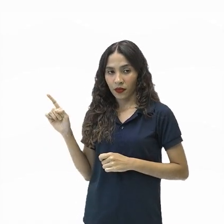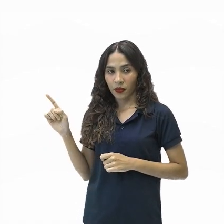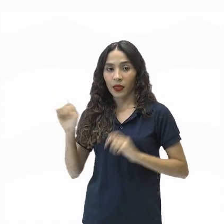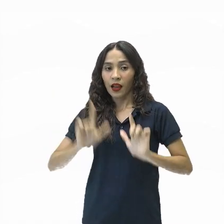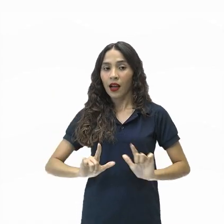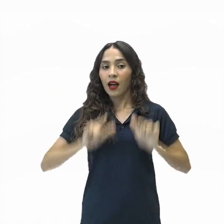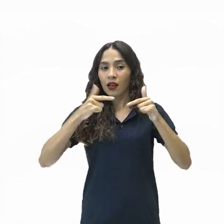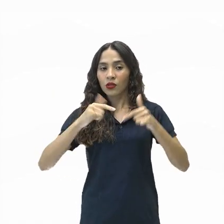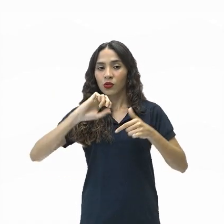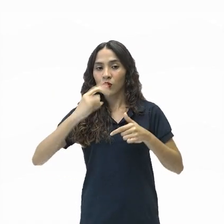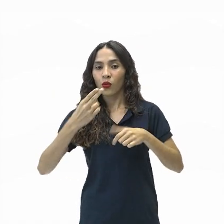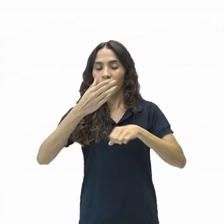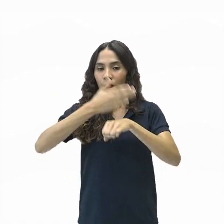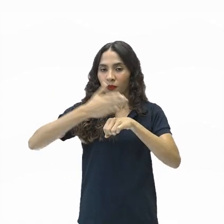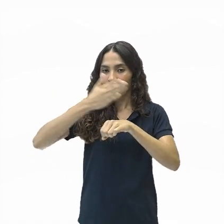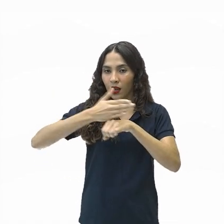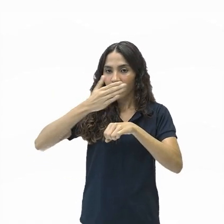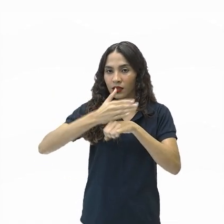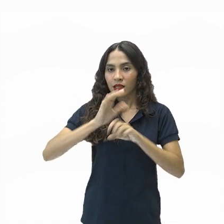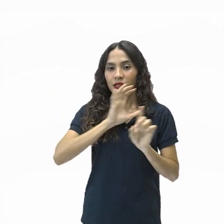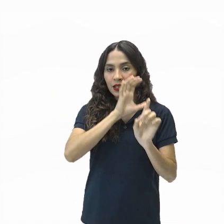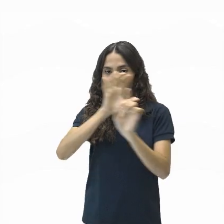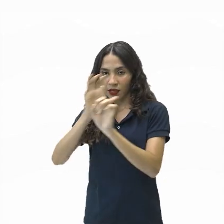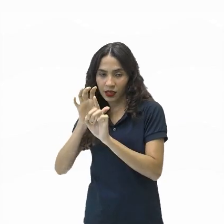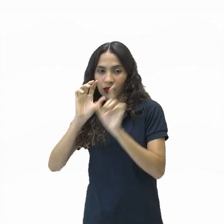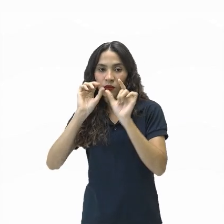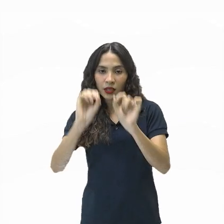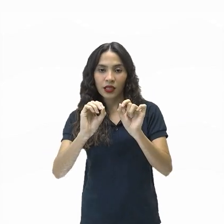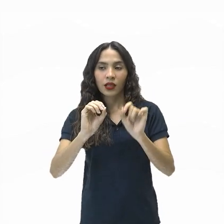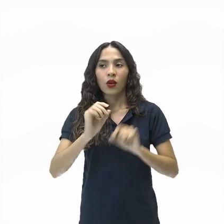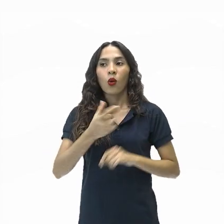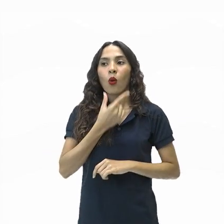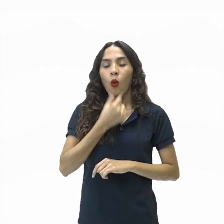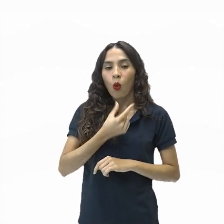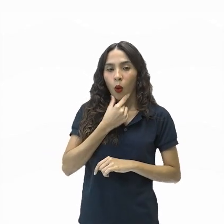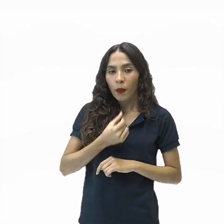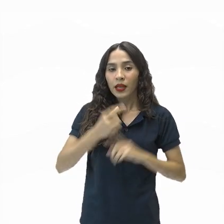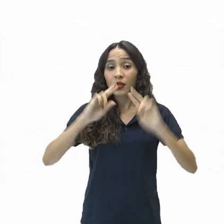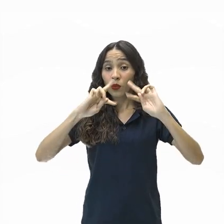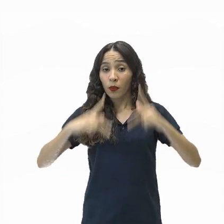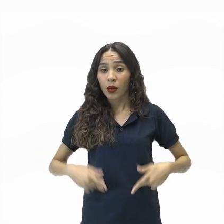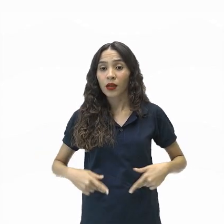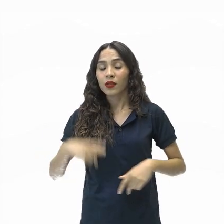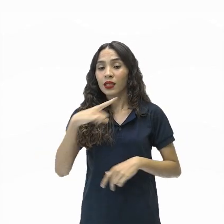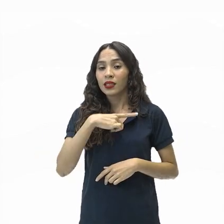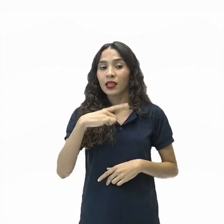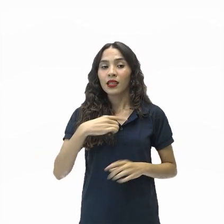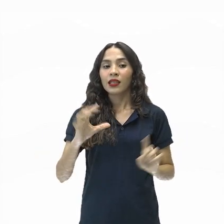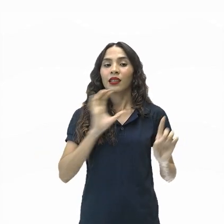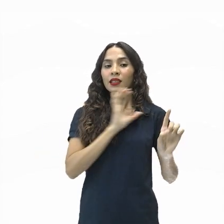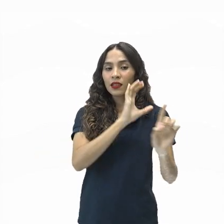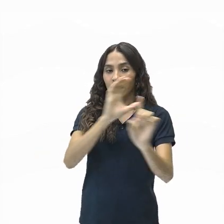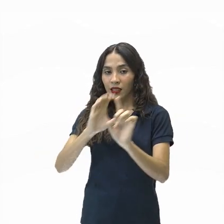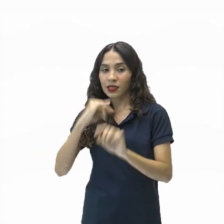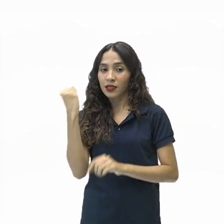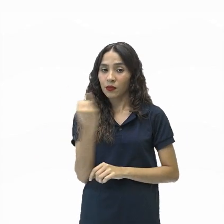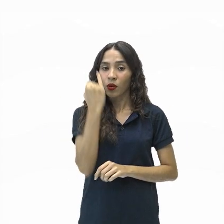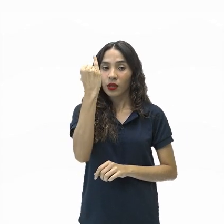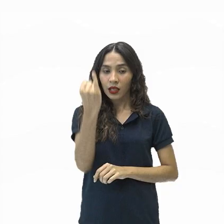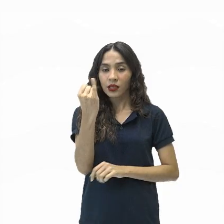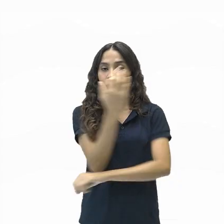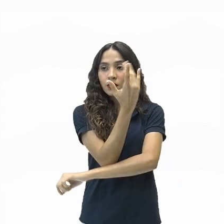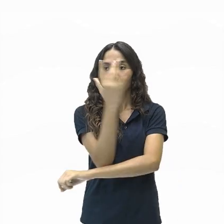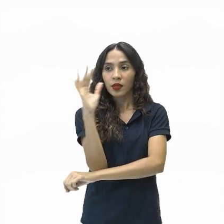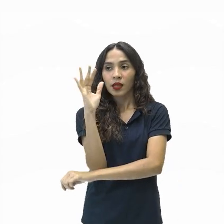ações ou atividades realizadas por seres humanos que têm um impacto significativo no